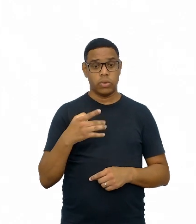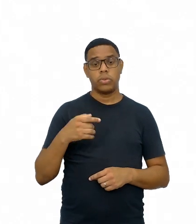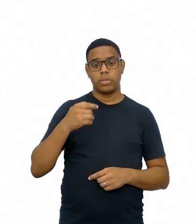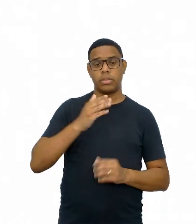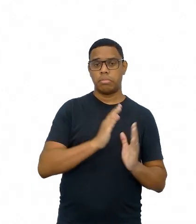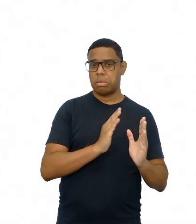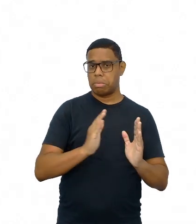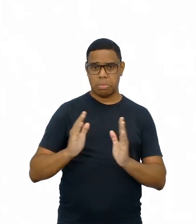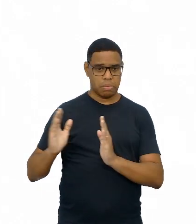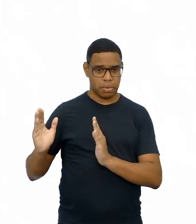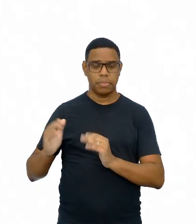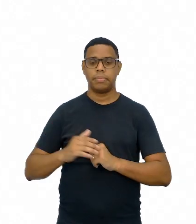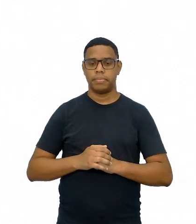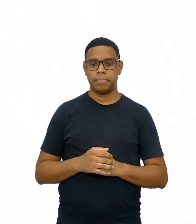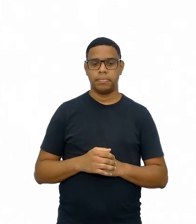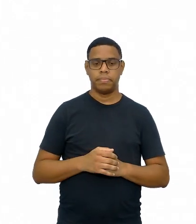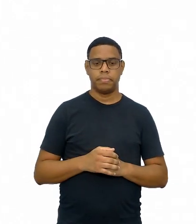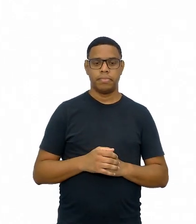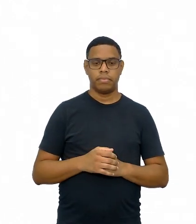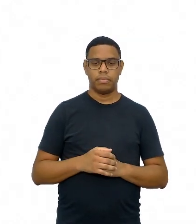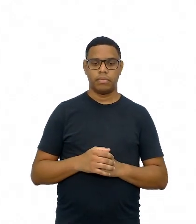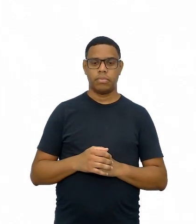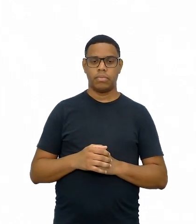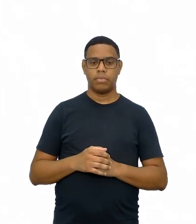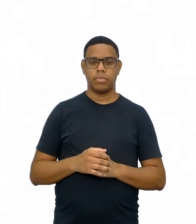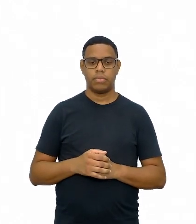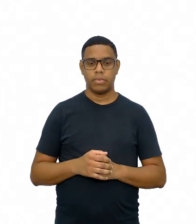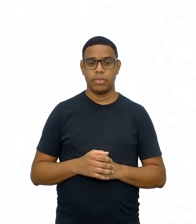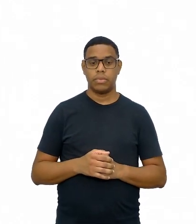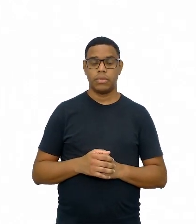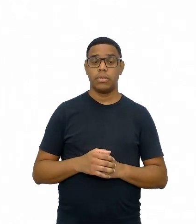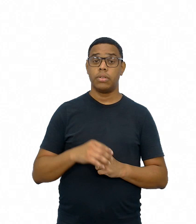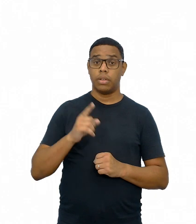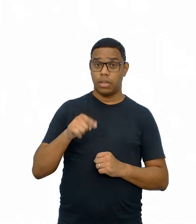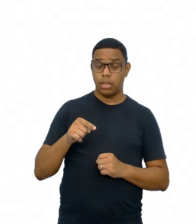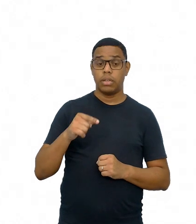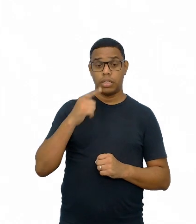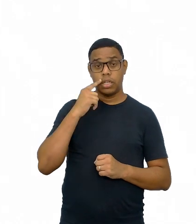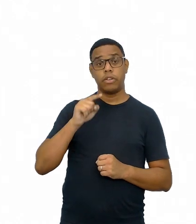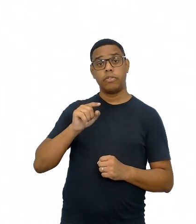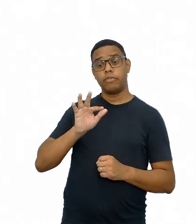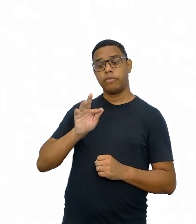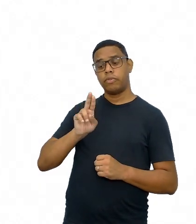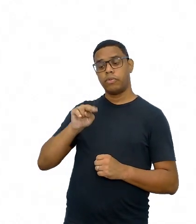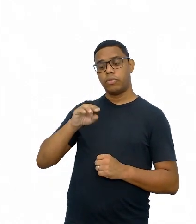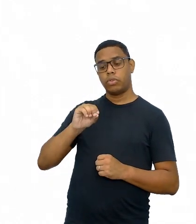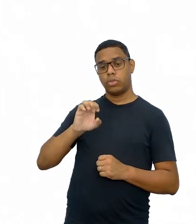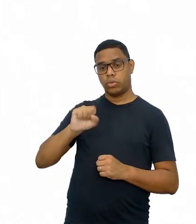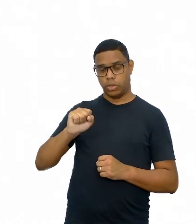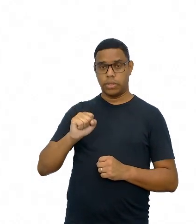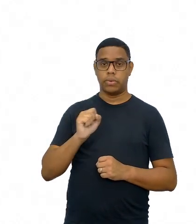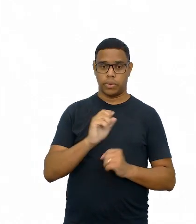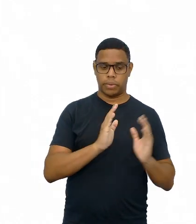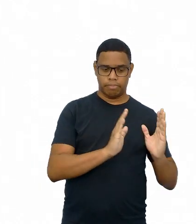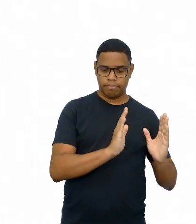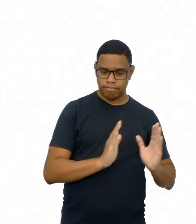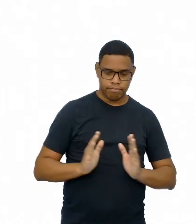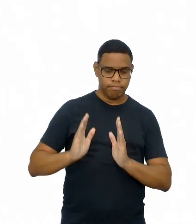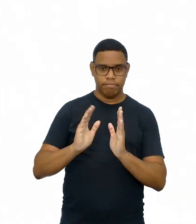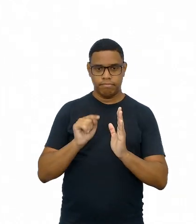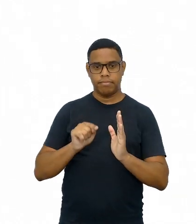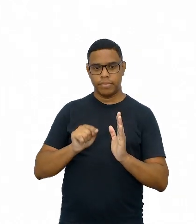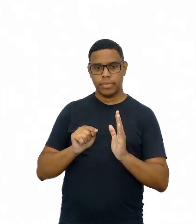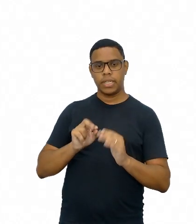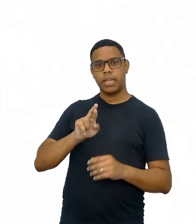assim sucessivamente. Então aqui é né, são as funções. Na sequência